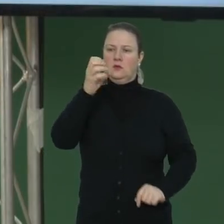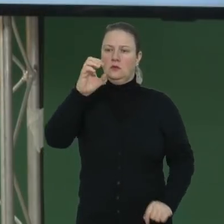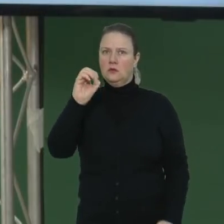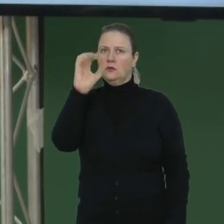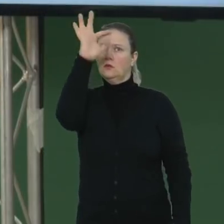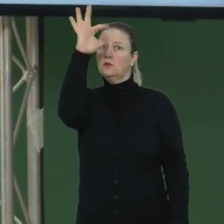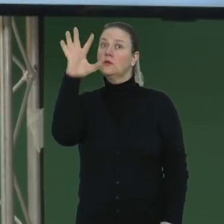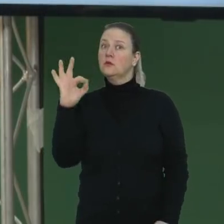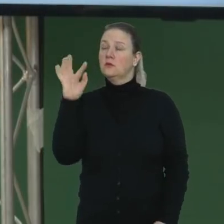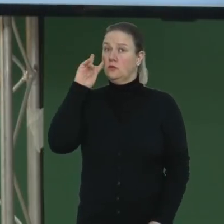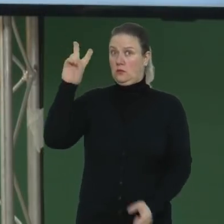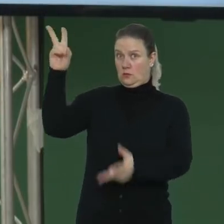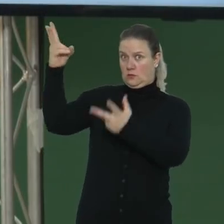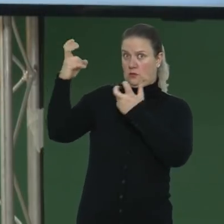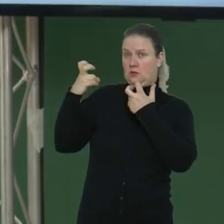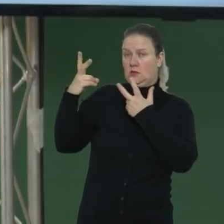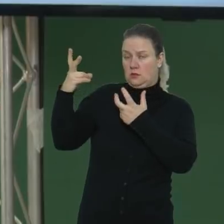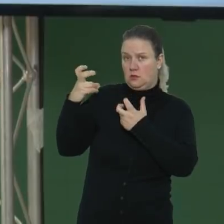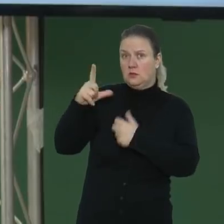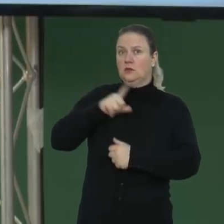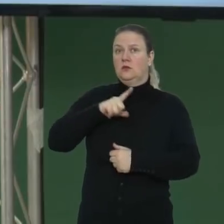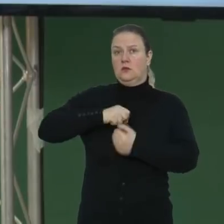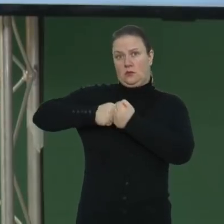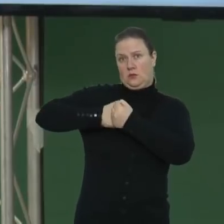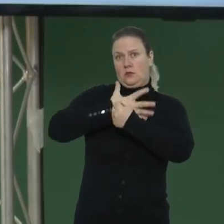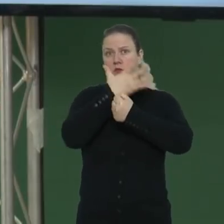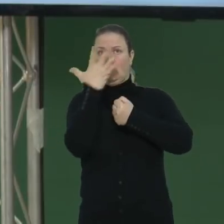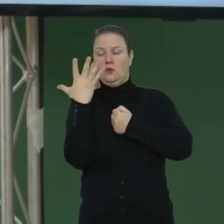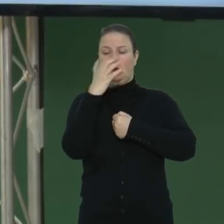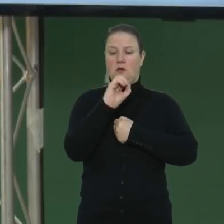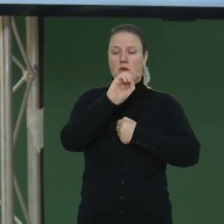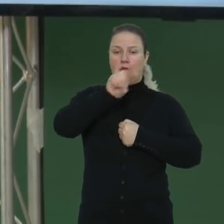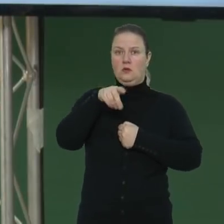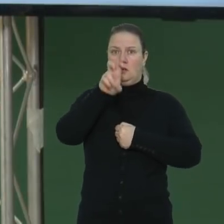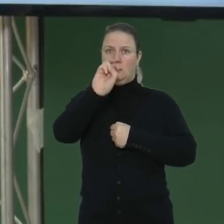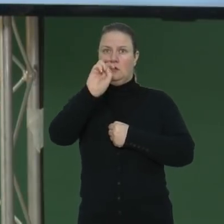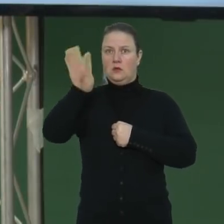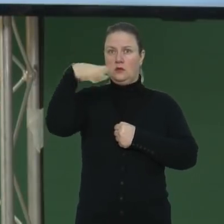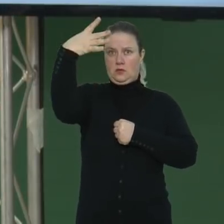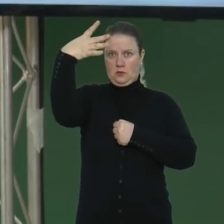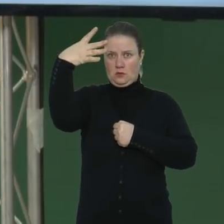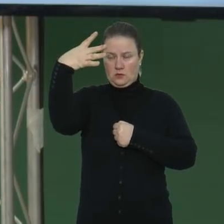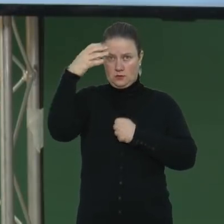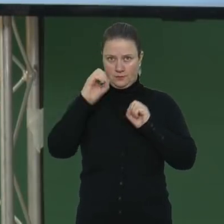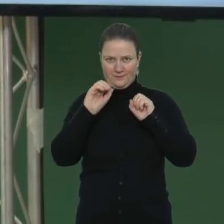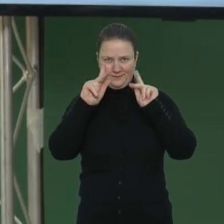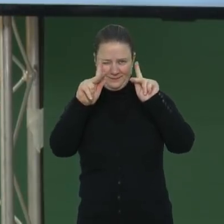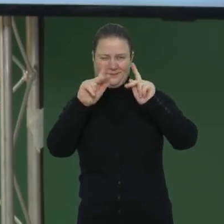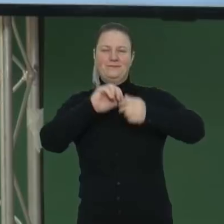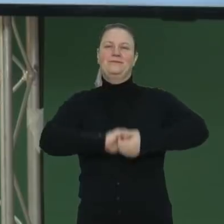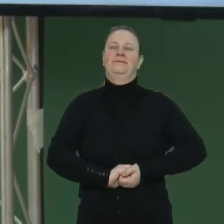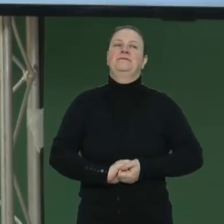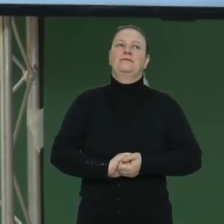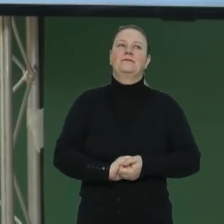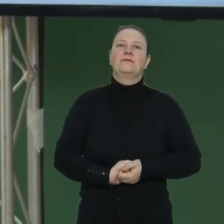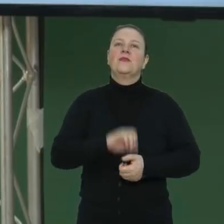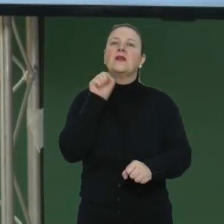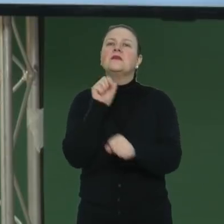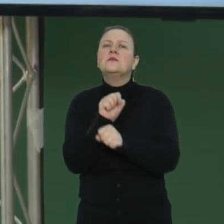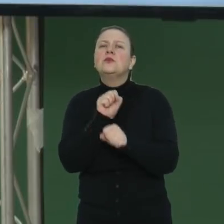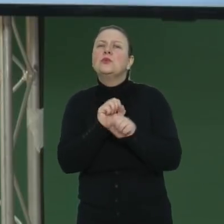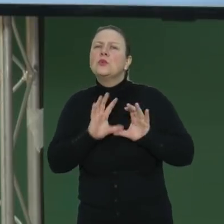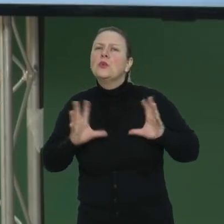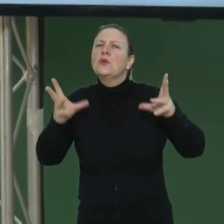60%. Percebam que eu tenho aqui uma potência, 0,5 elevado à quarta, tudo bem? Espero que vocês